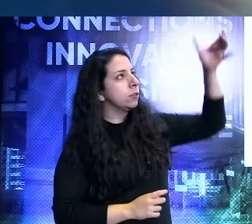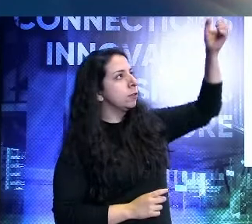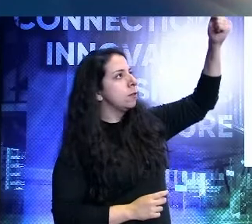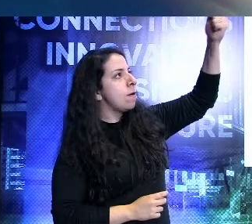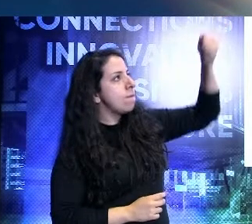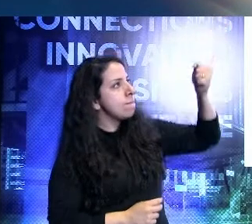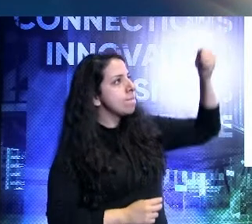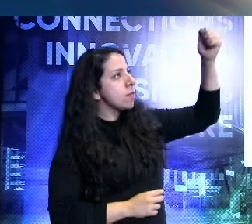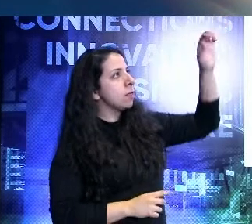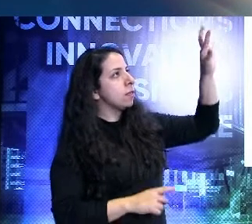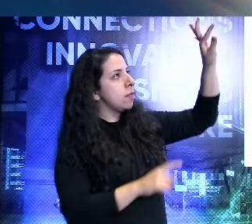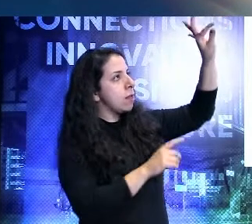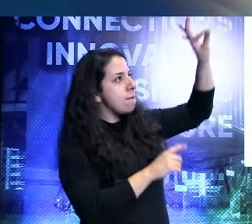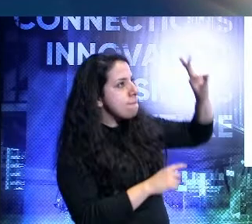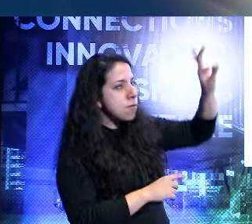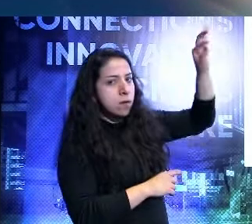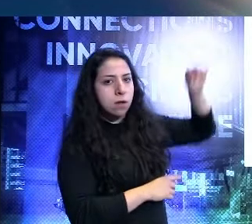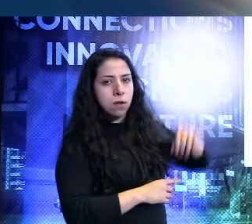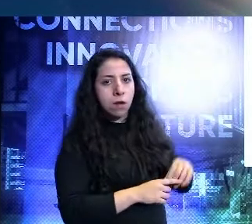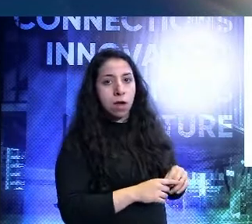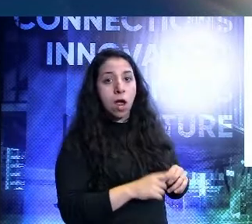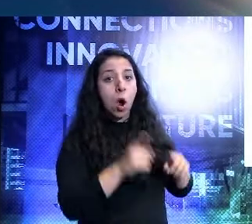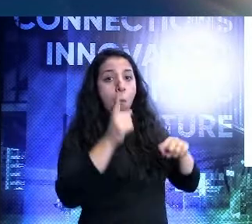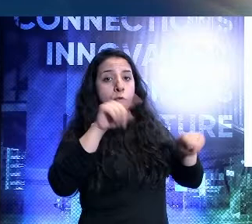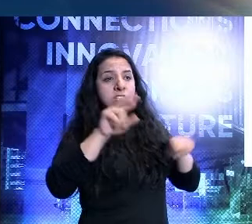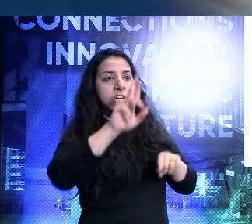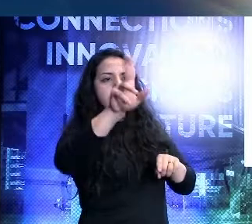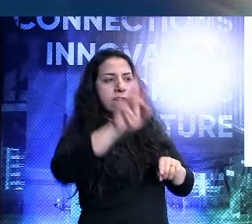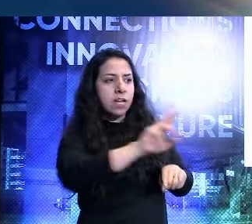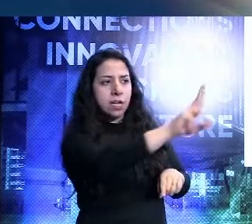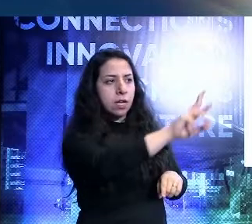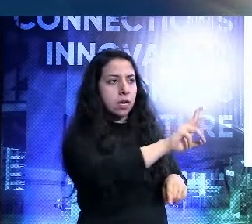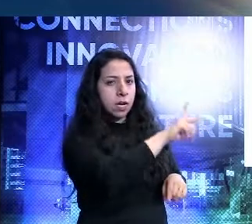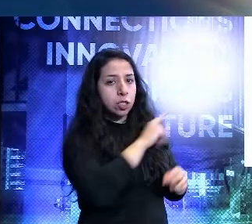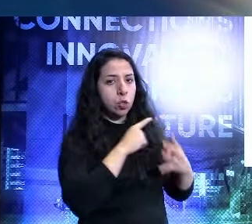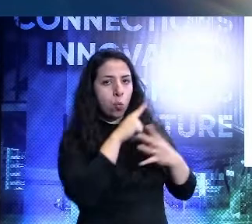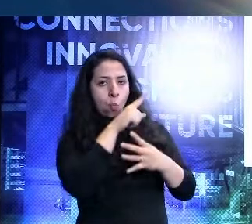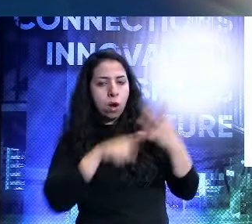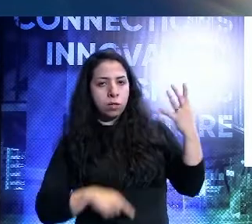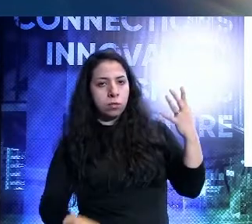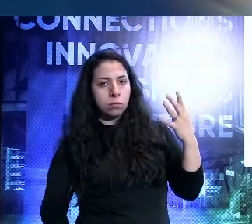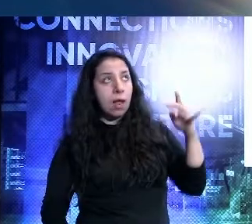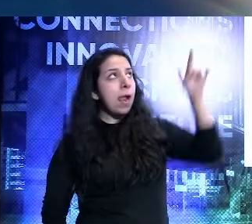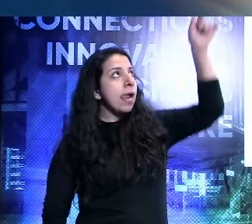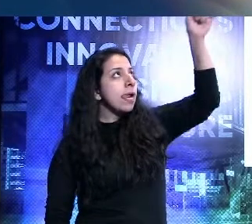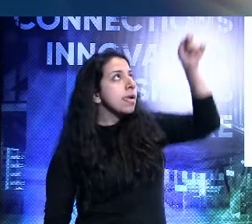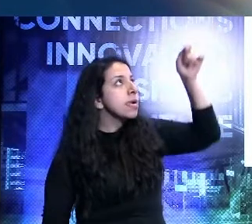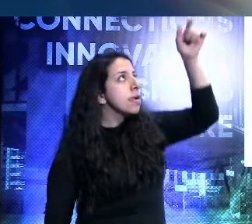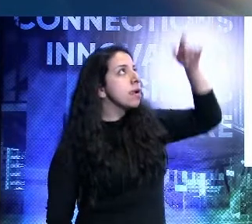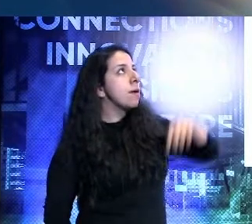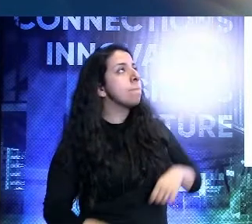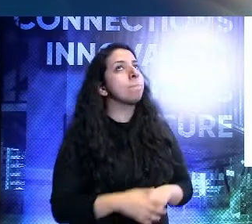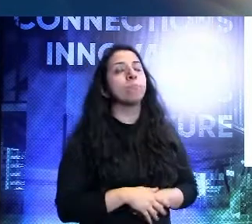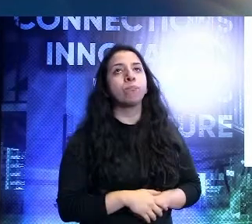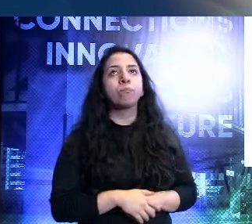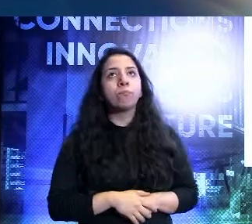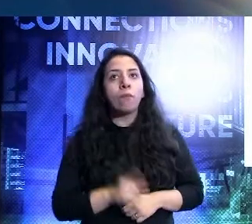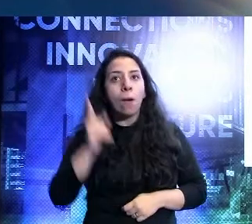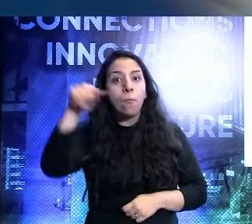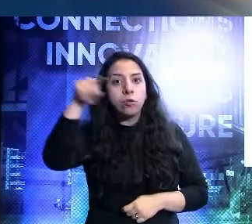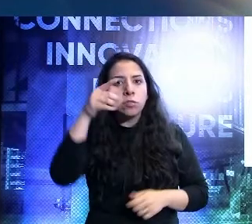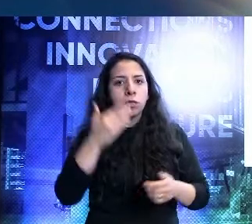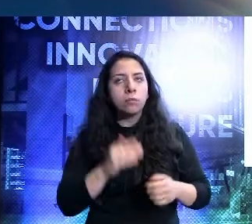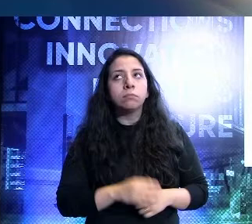nome, né? E o que aconteceu? A música tocou, nada aconteceu. Ninguém foi lá fazer nada. E